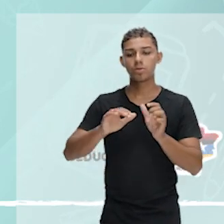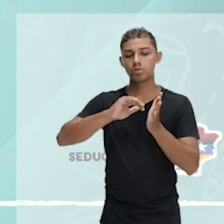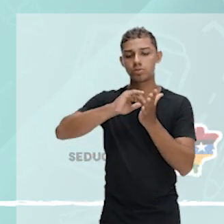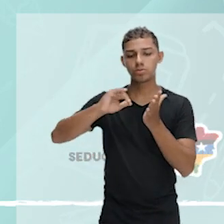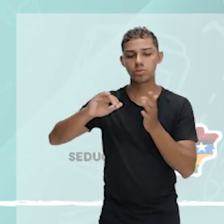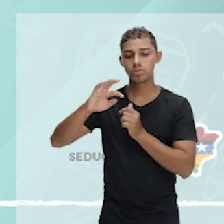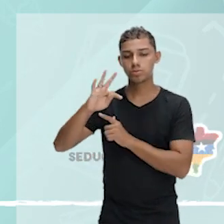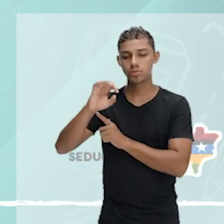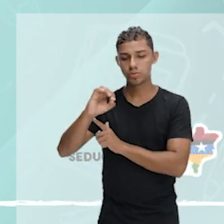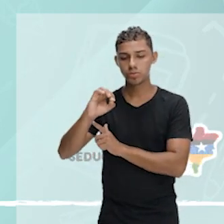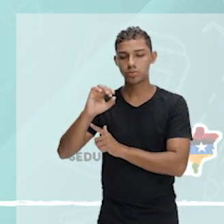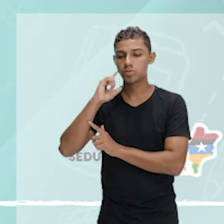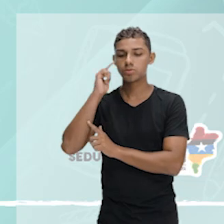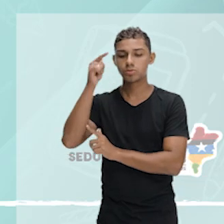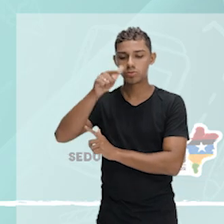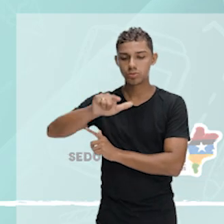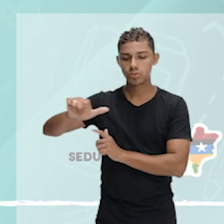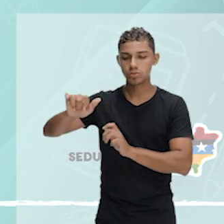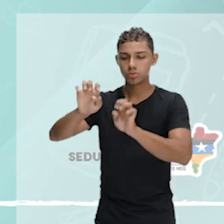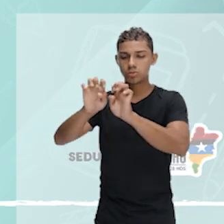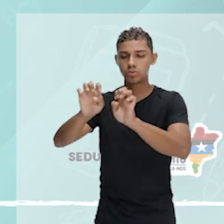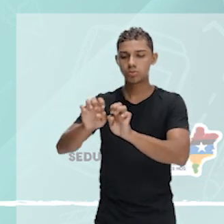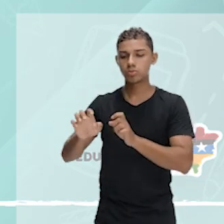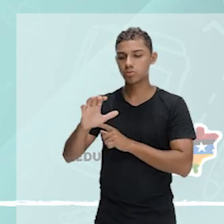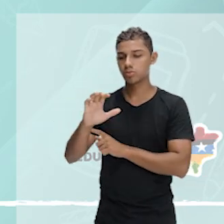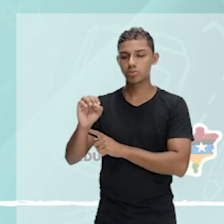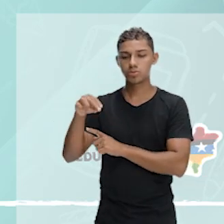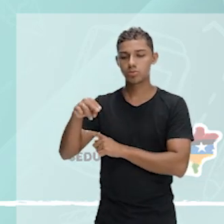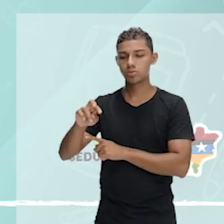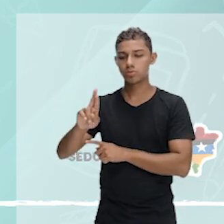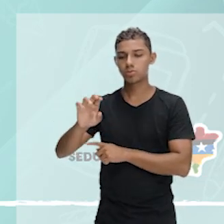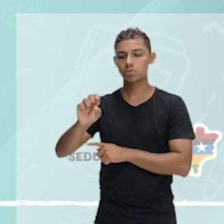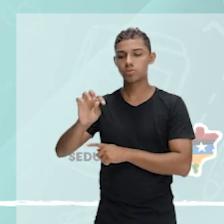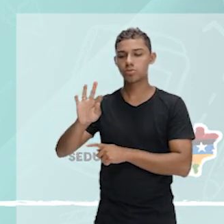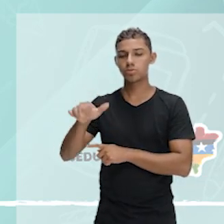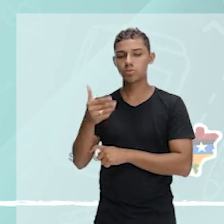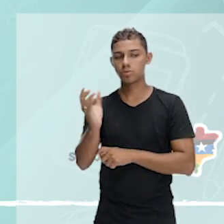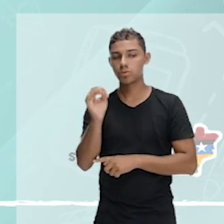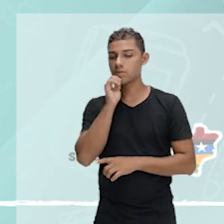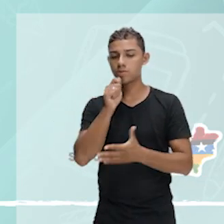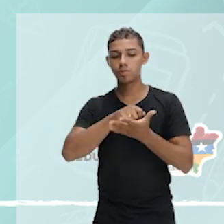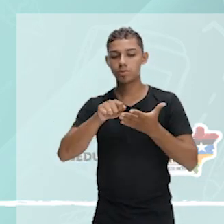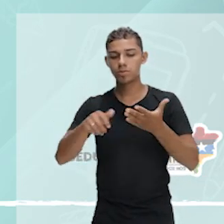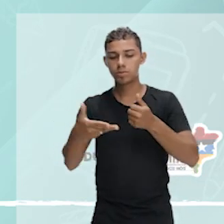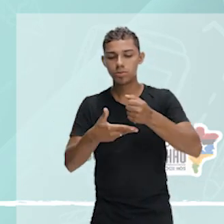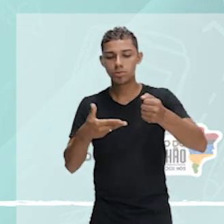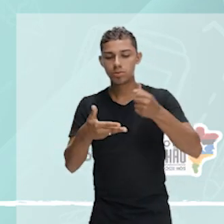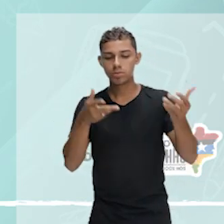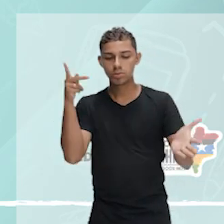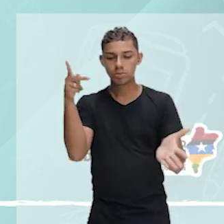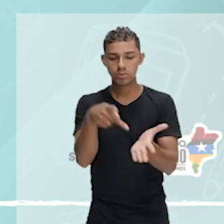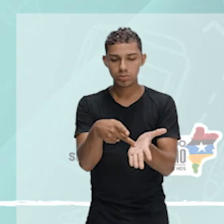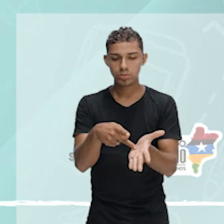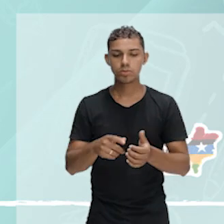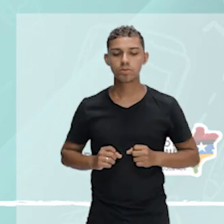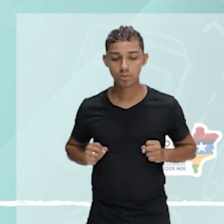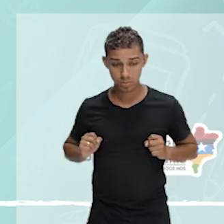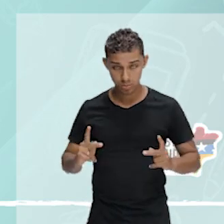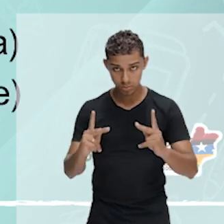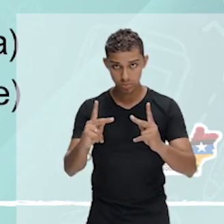e repetir a sua construção, repetir a escrita na sua forma básica, na sua forma original,